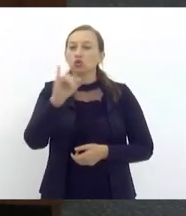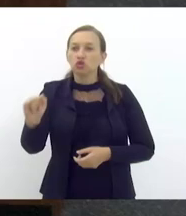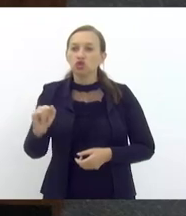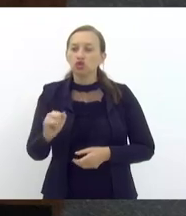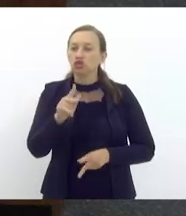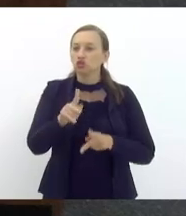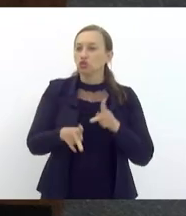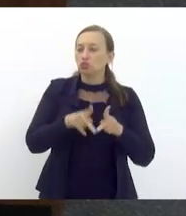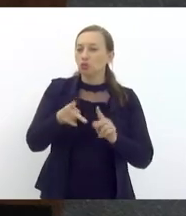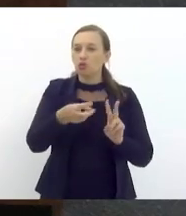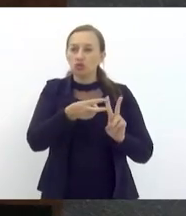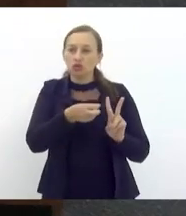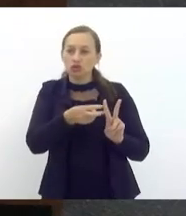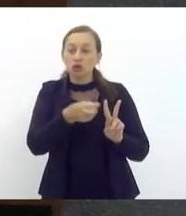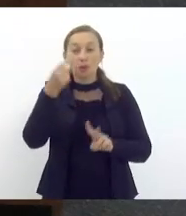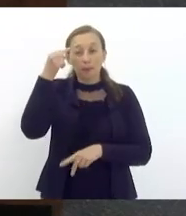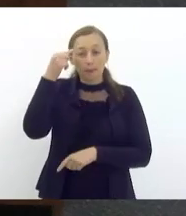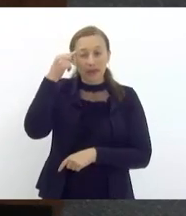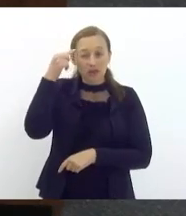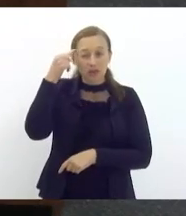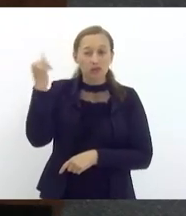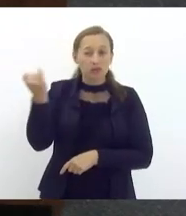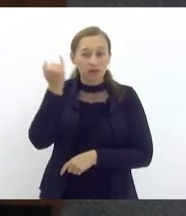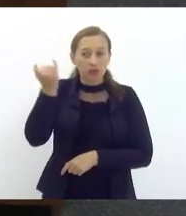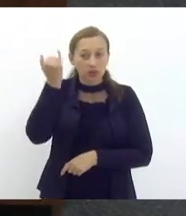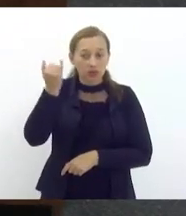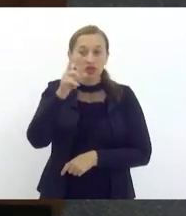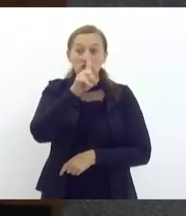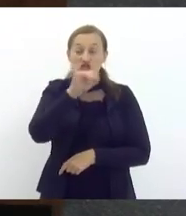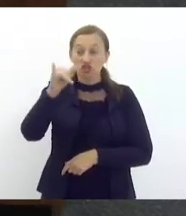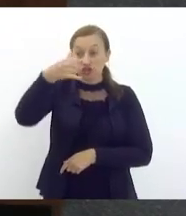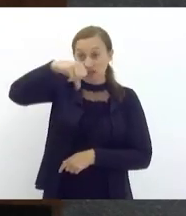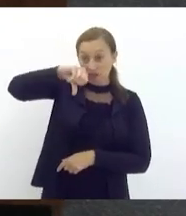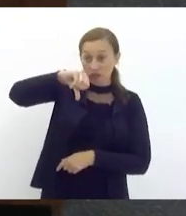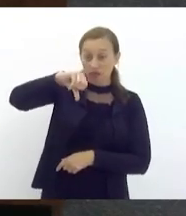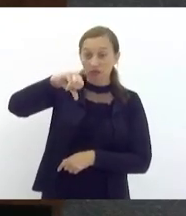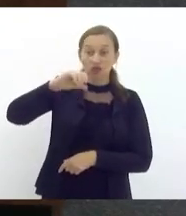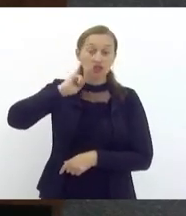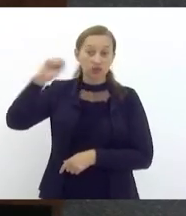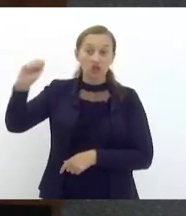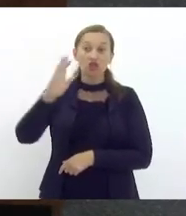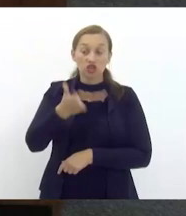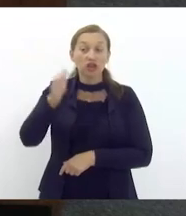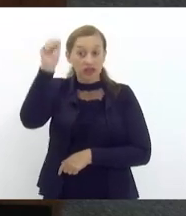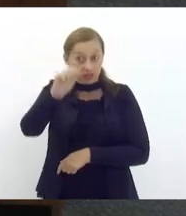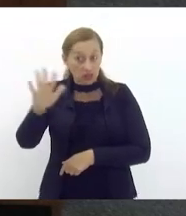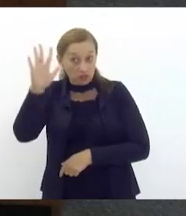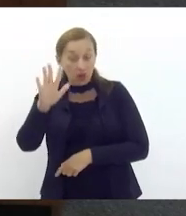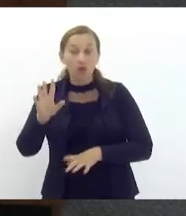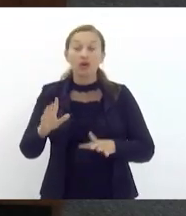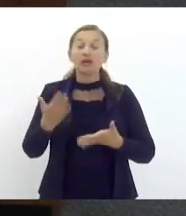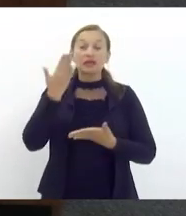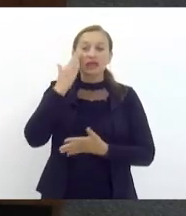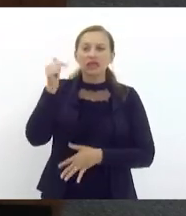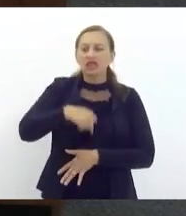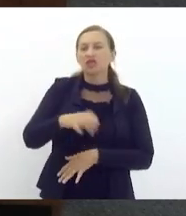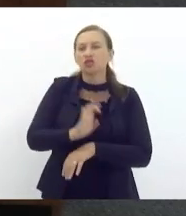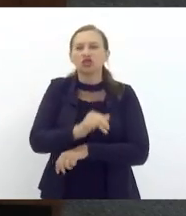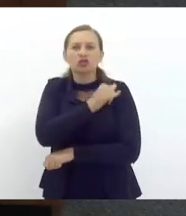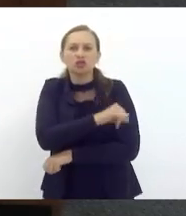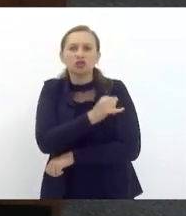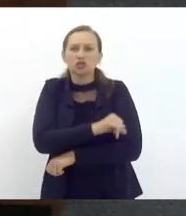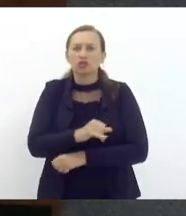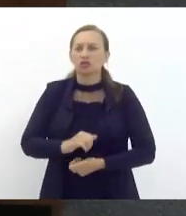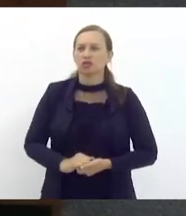dos povos indígenas penso eu ser muito pertinente dia 19 de Abril que já é uma data Nacional a gente tem aqui no estado do Rio de Janeiro